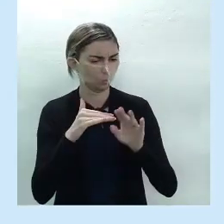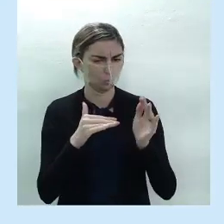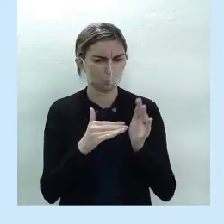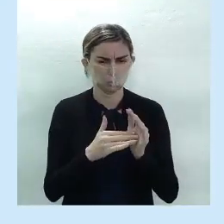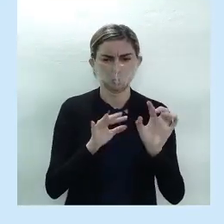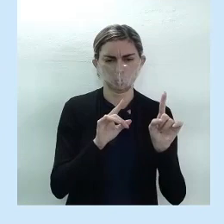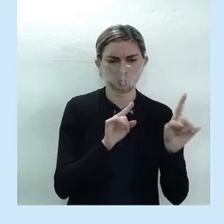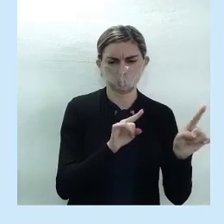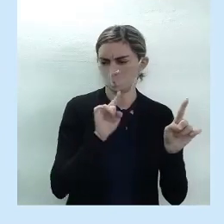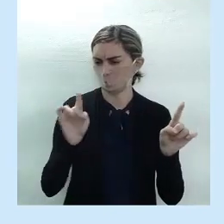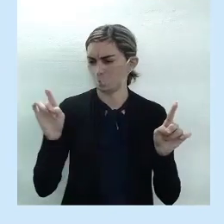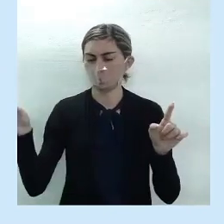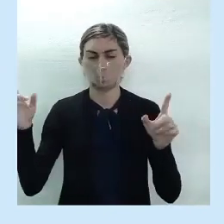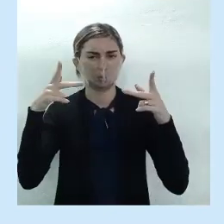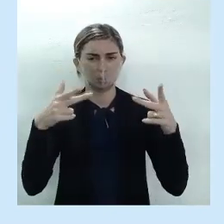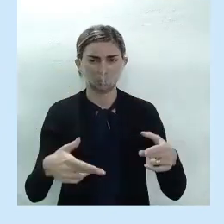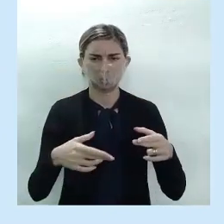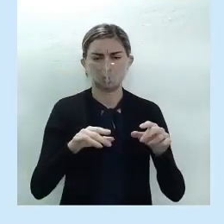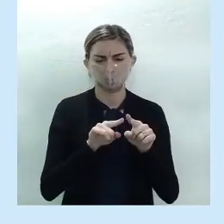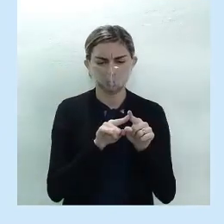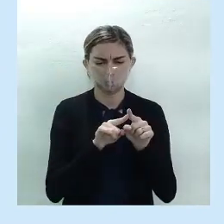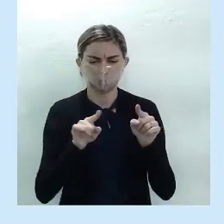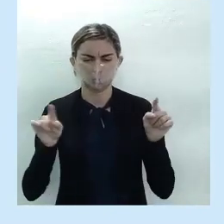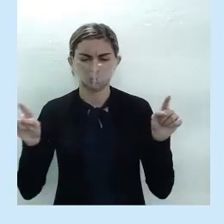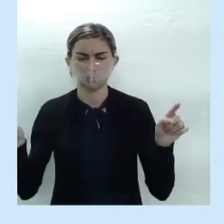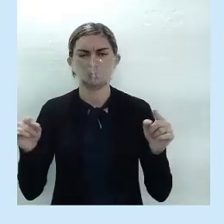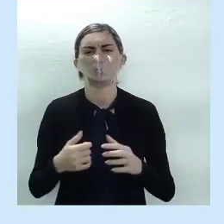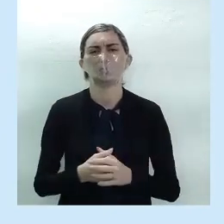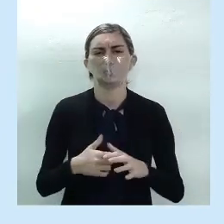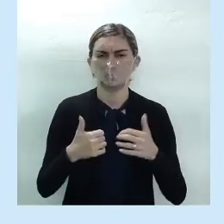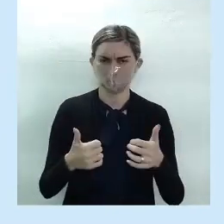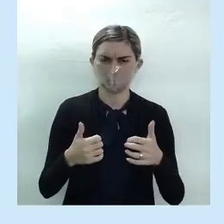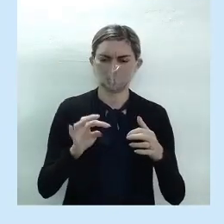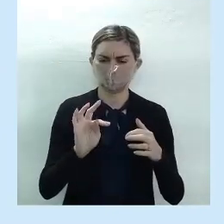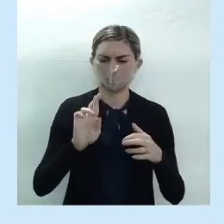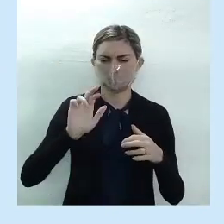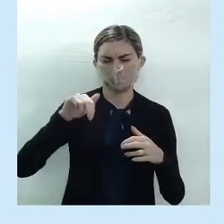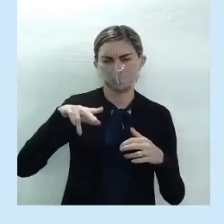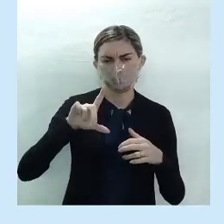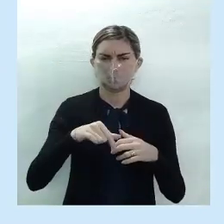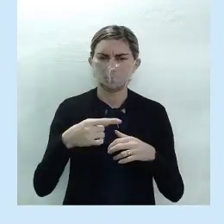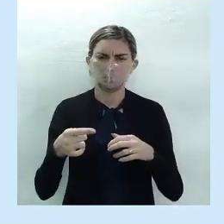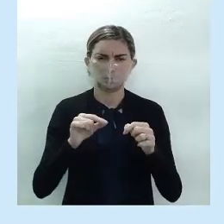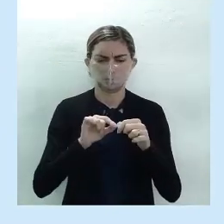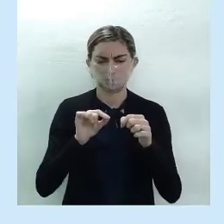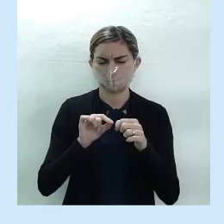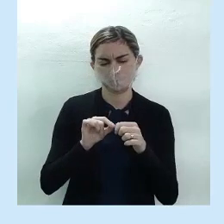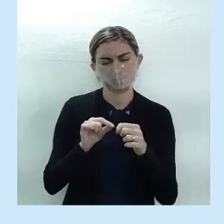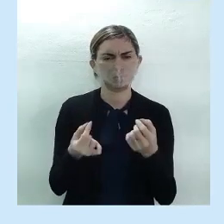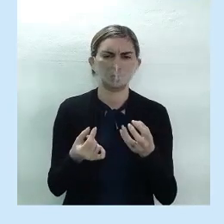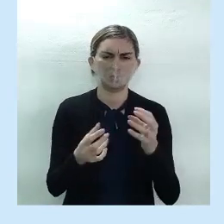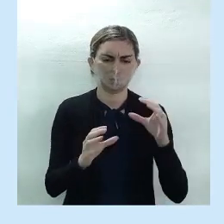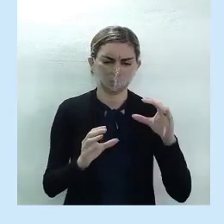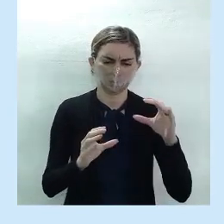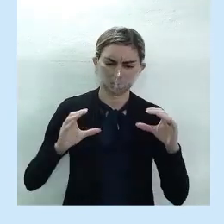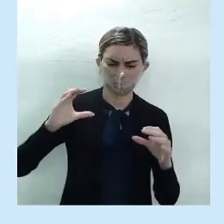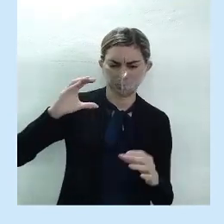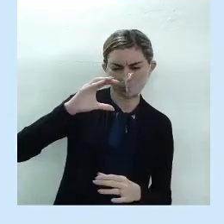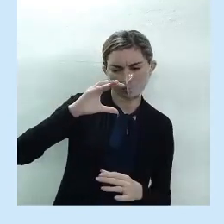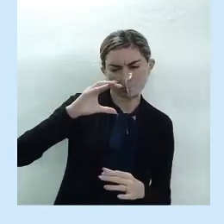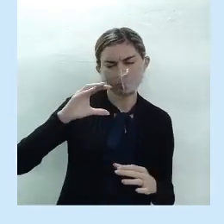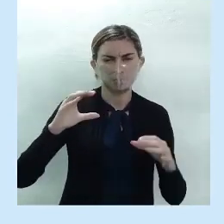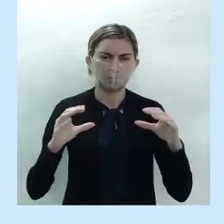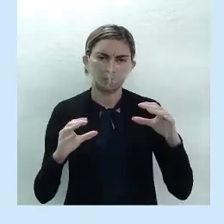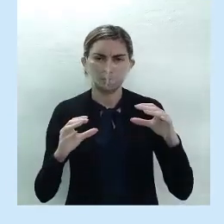mesma distância do eixo de simetria. Beleza? E de translação a gente vai fazer o seguinte, pegar a figura,